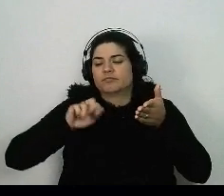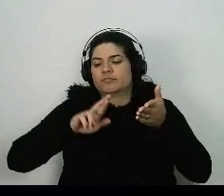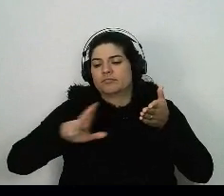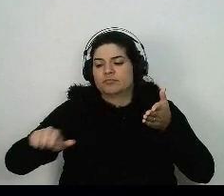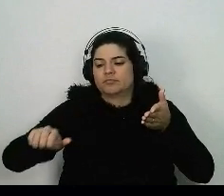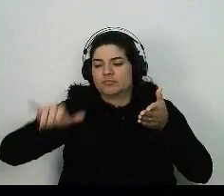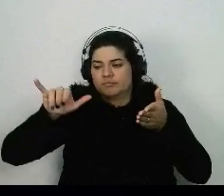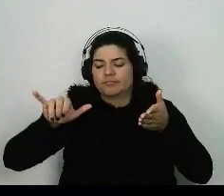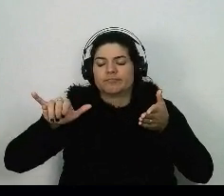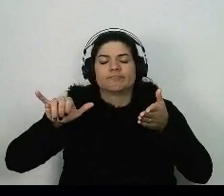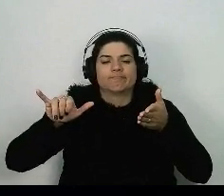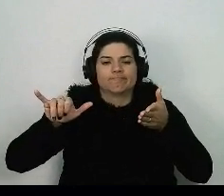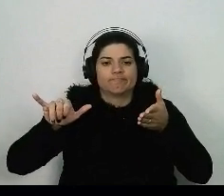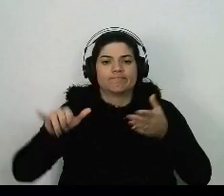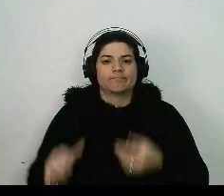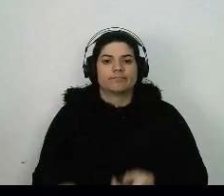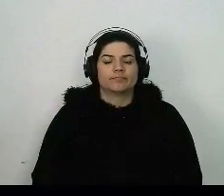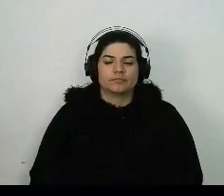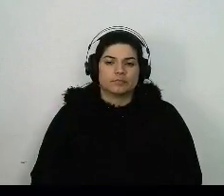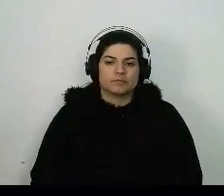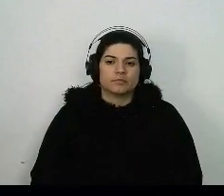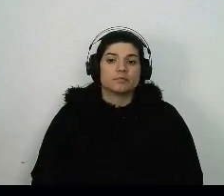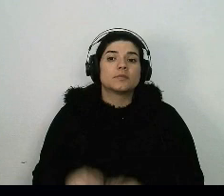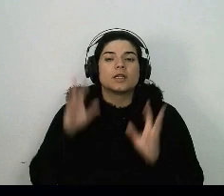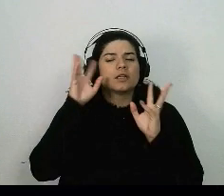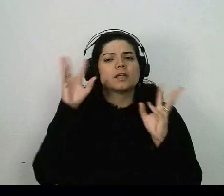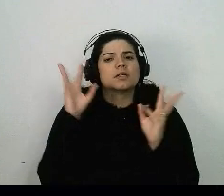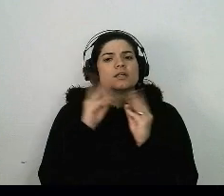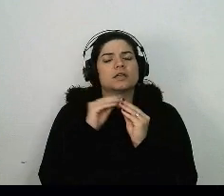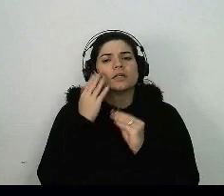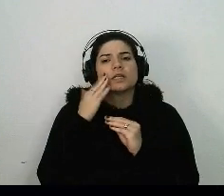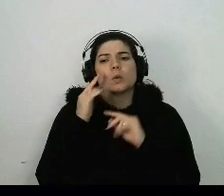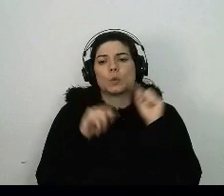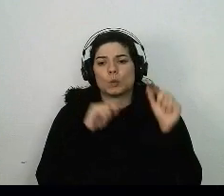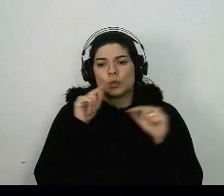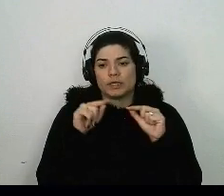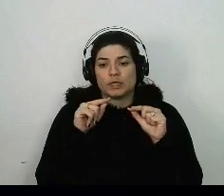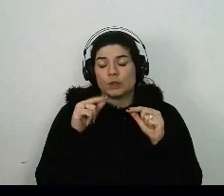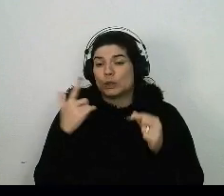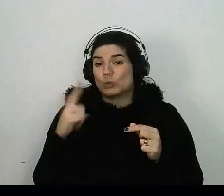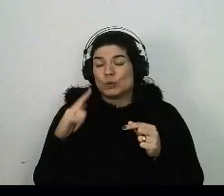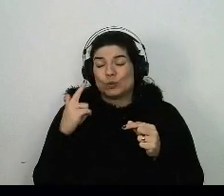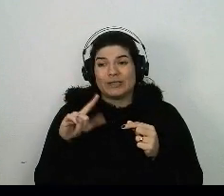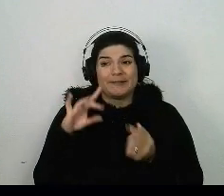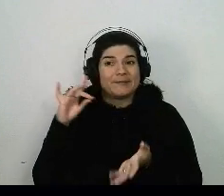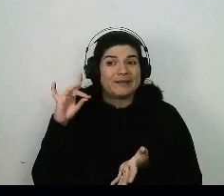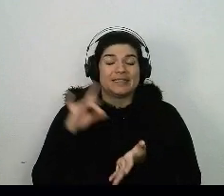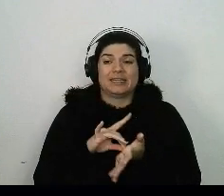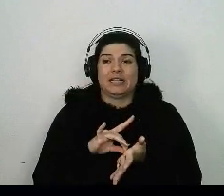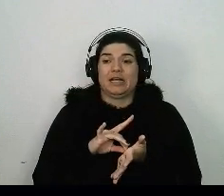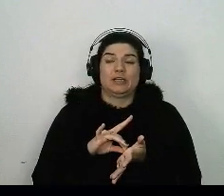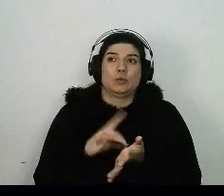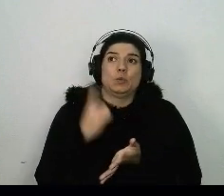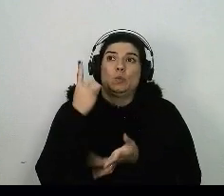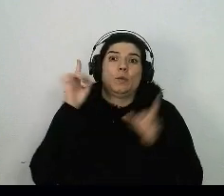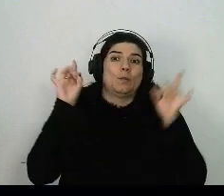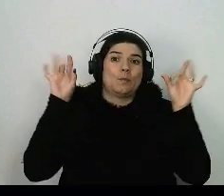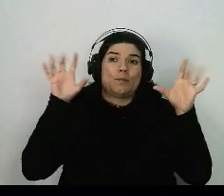Então, a gente conclui que, assim, não existe realmente uma bala de prata, uma